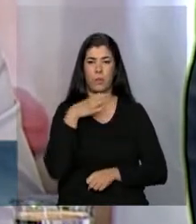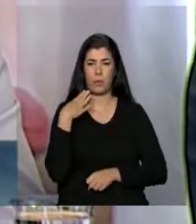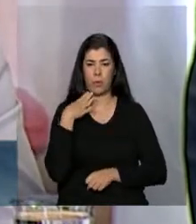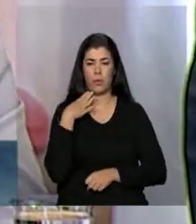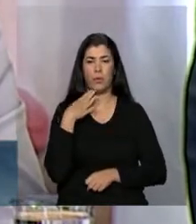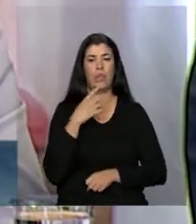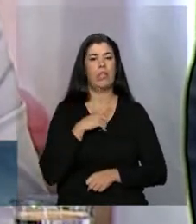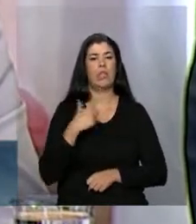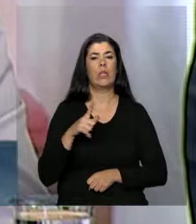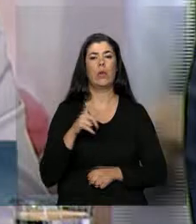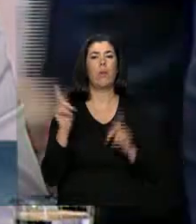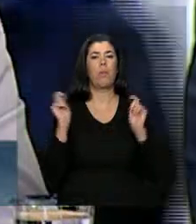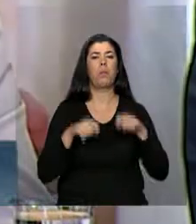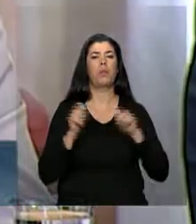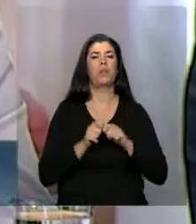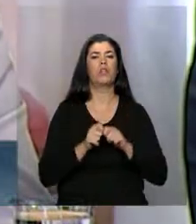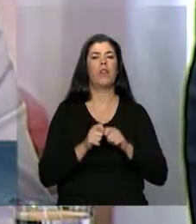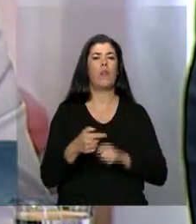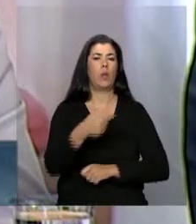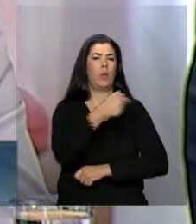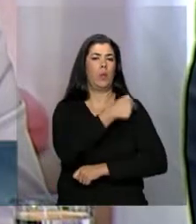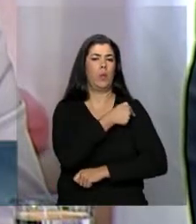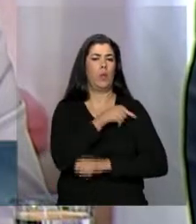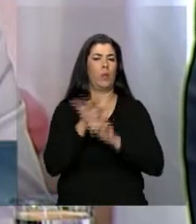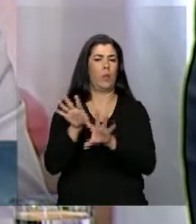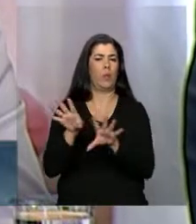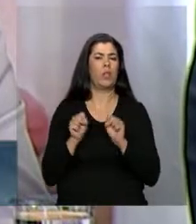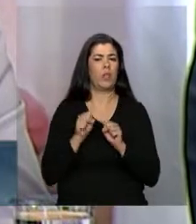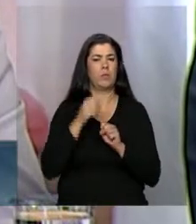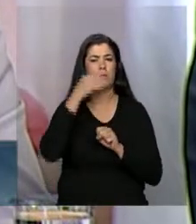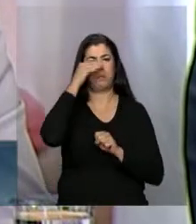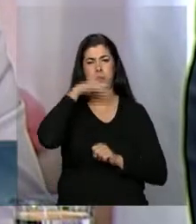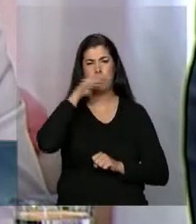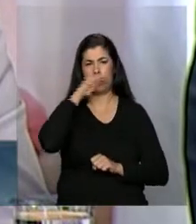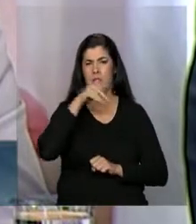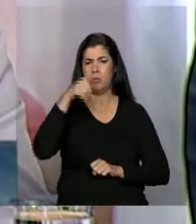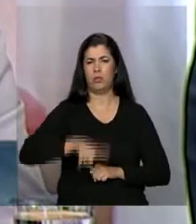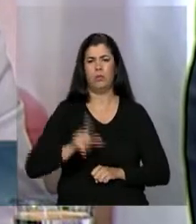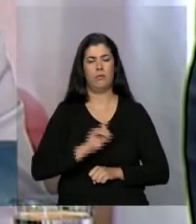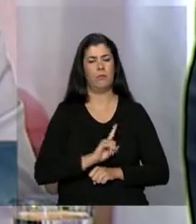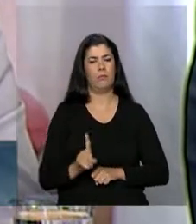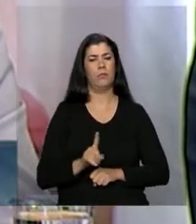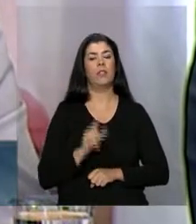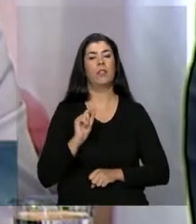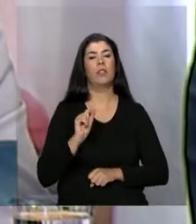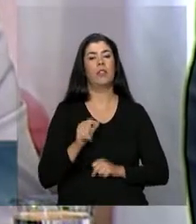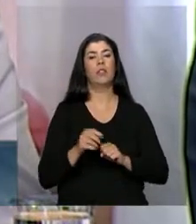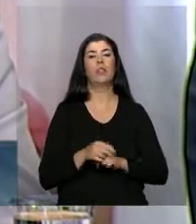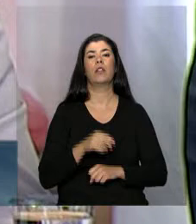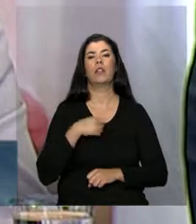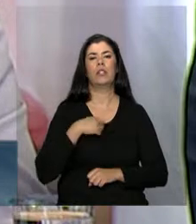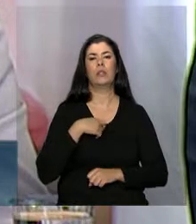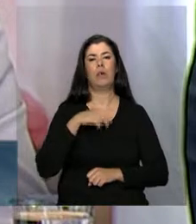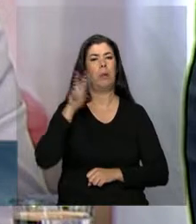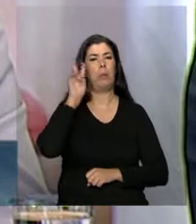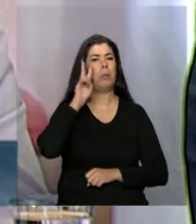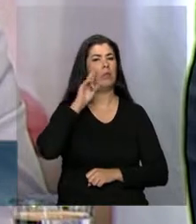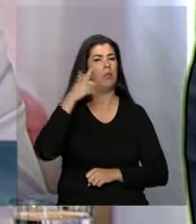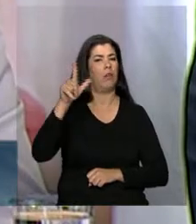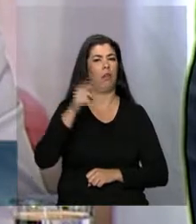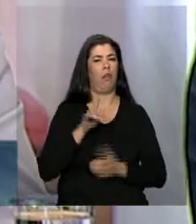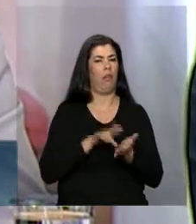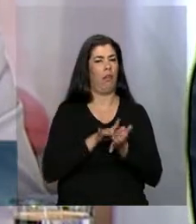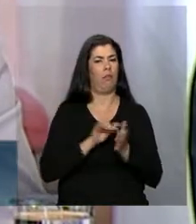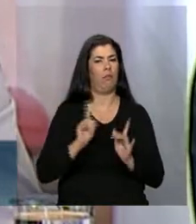morto, então não é possível transmitir a vacina, transmitir a doença, né? Então, isso é um mito e a gente precisa estar